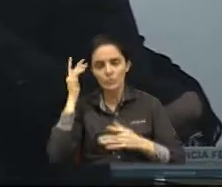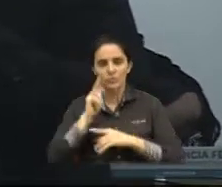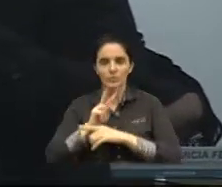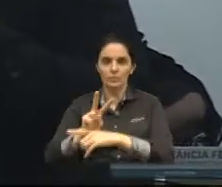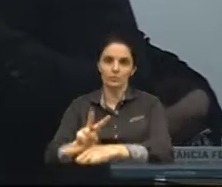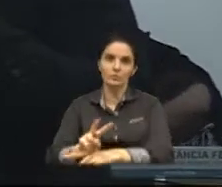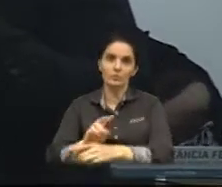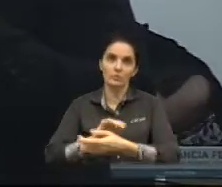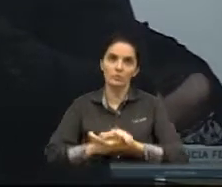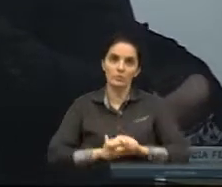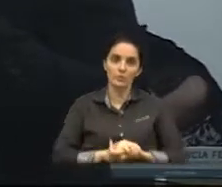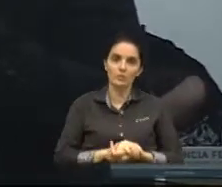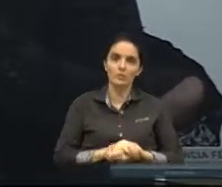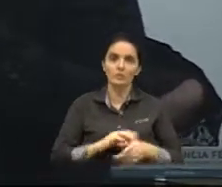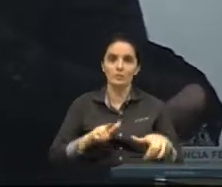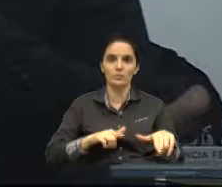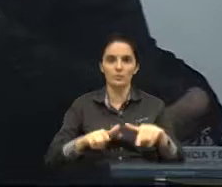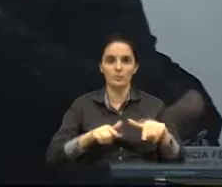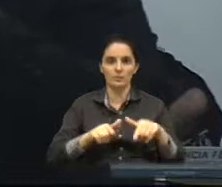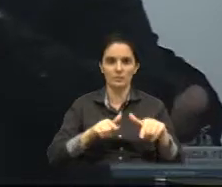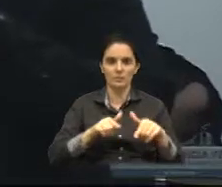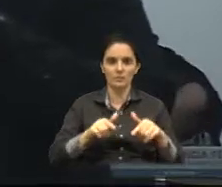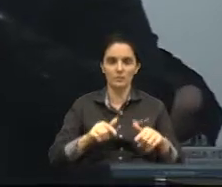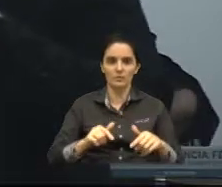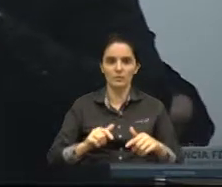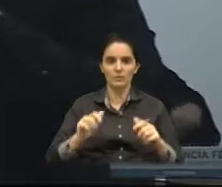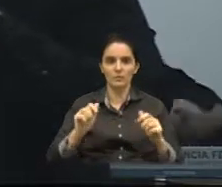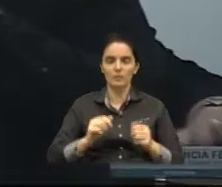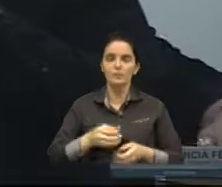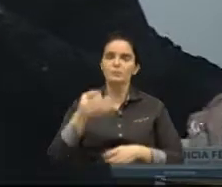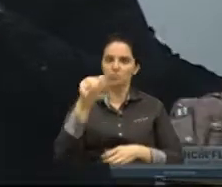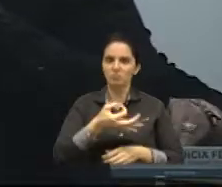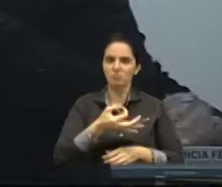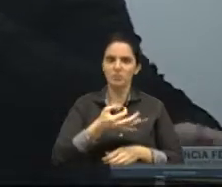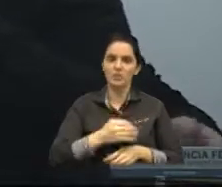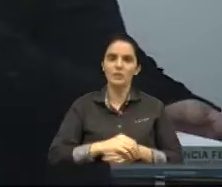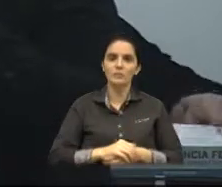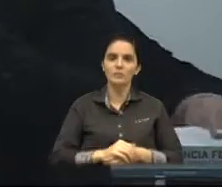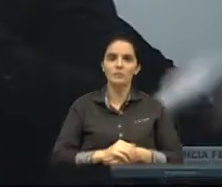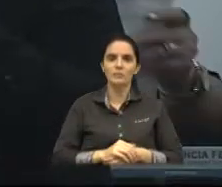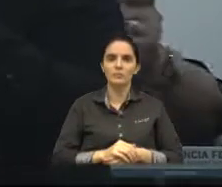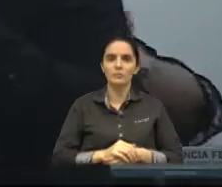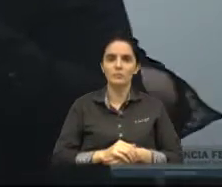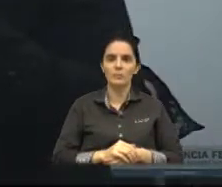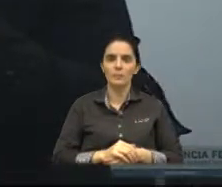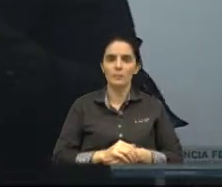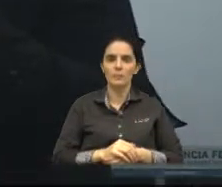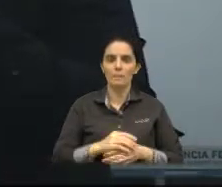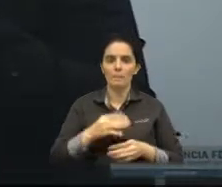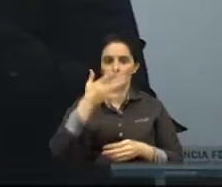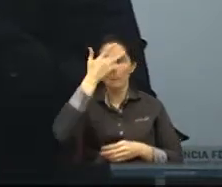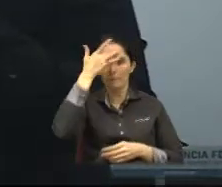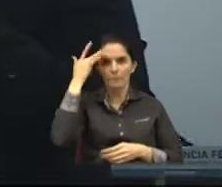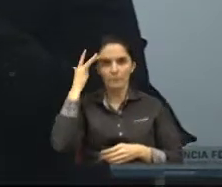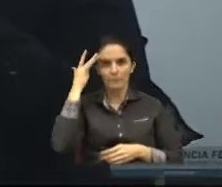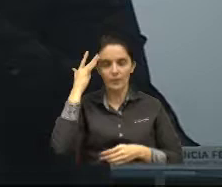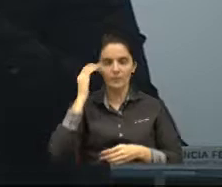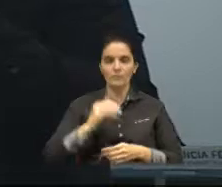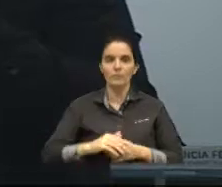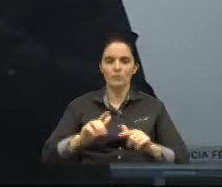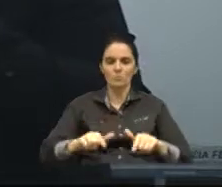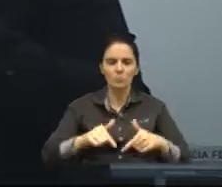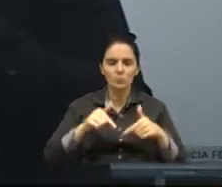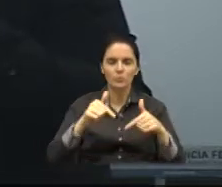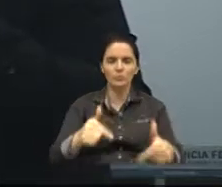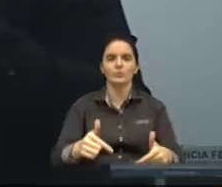um trabalho de sucesso por conta de todo esse envolvimento e toda a dedicação que